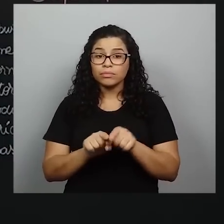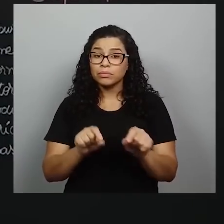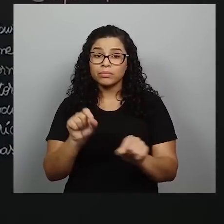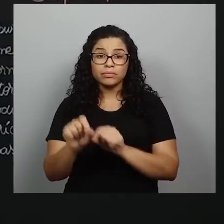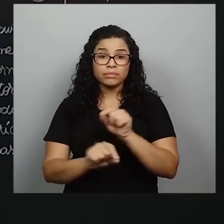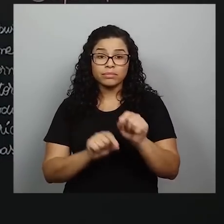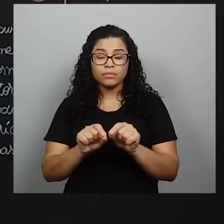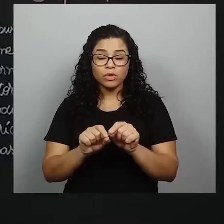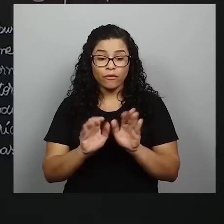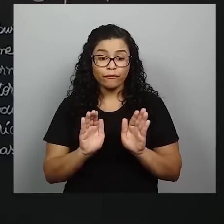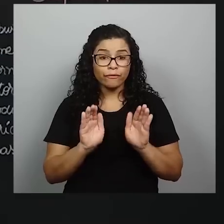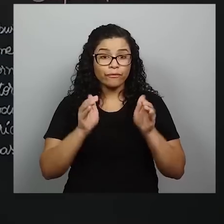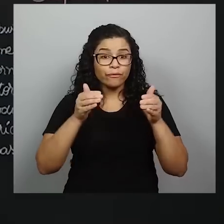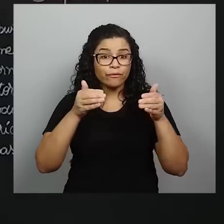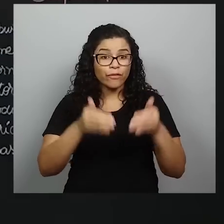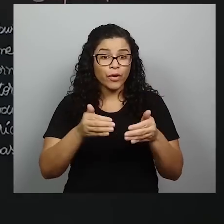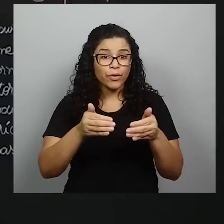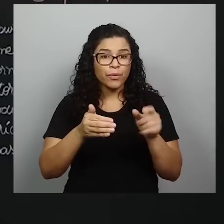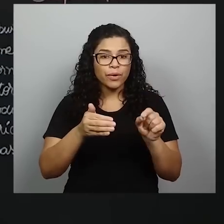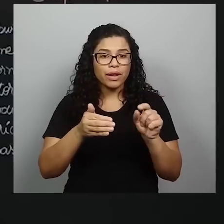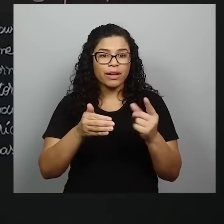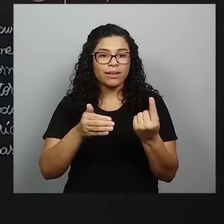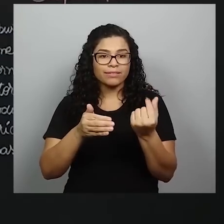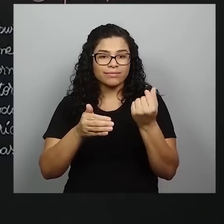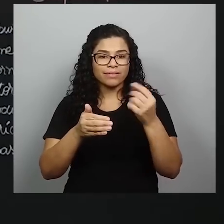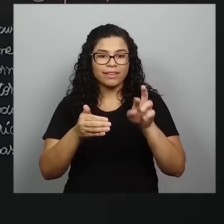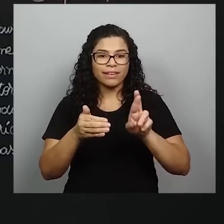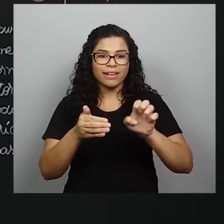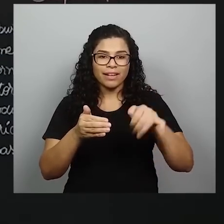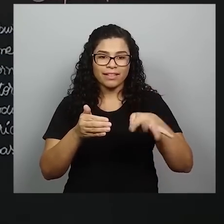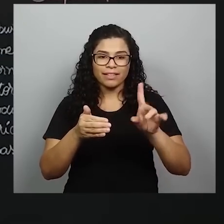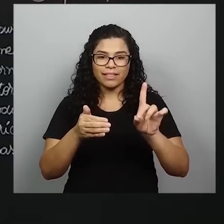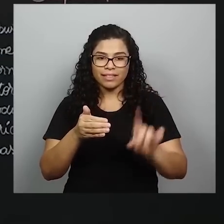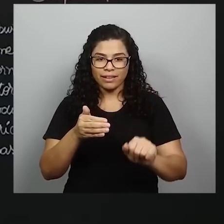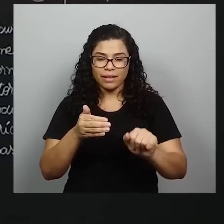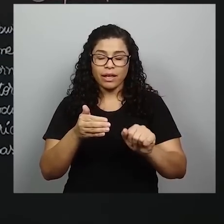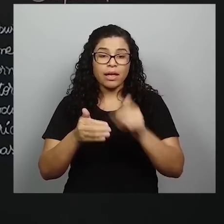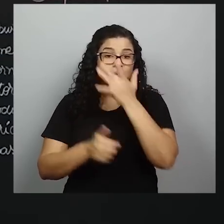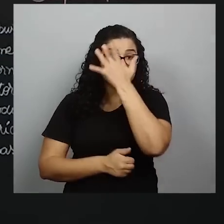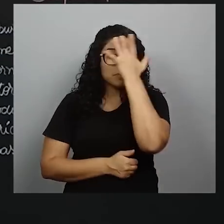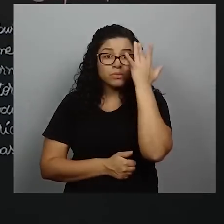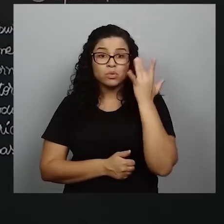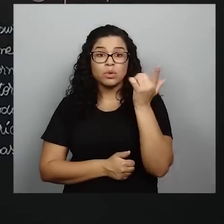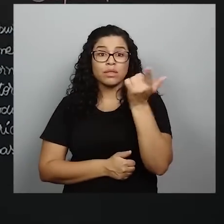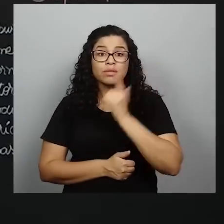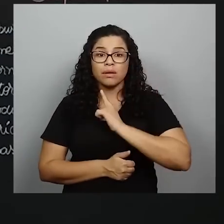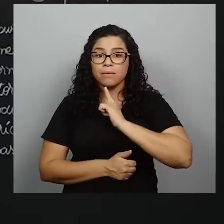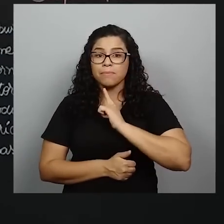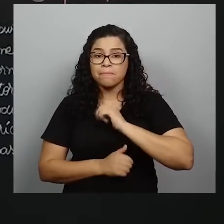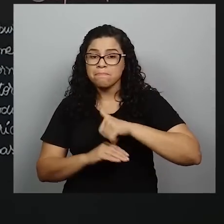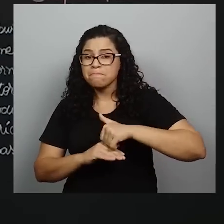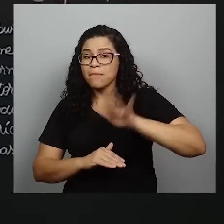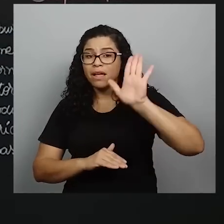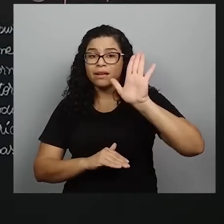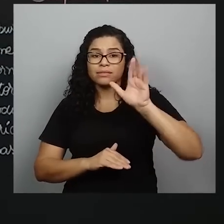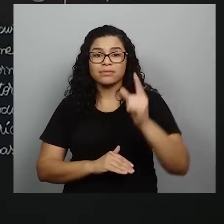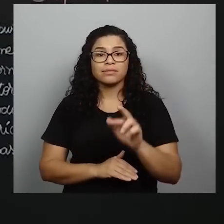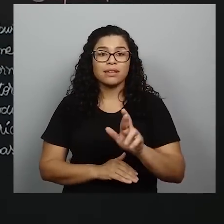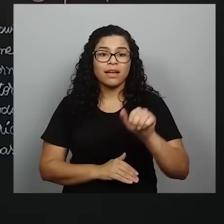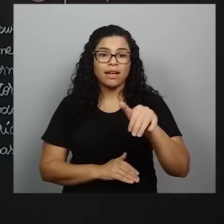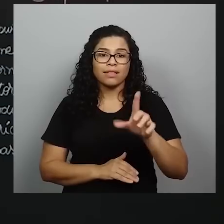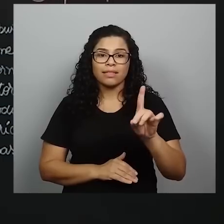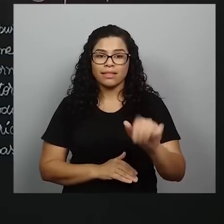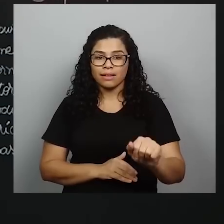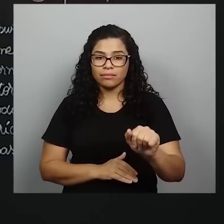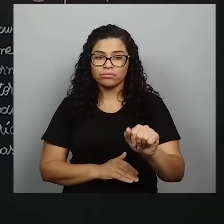esquema da concentração de renda nos locais onde as pessoas acabam aí tendo uma maior concentração de renda,